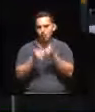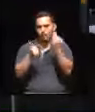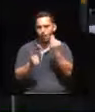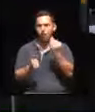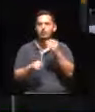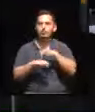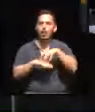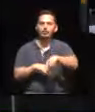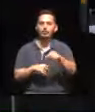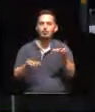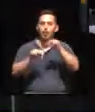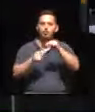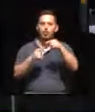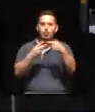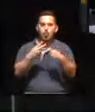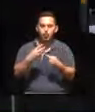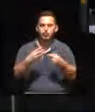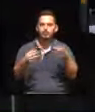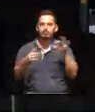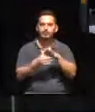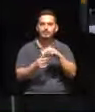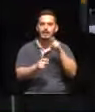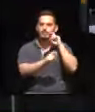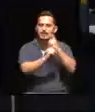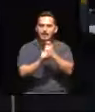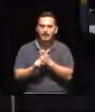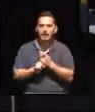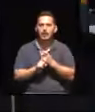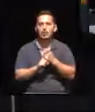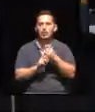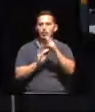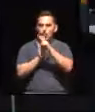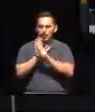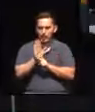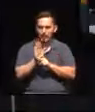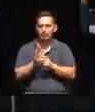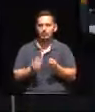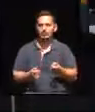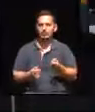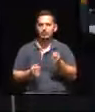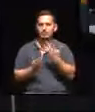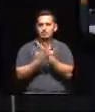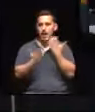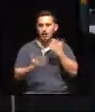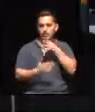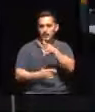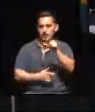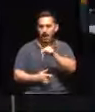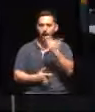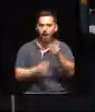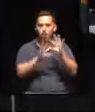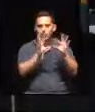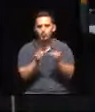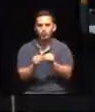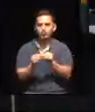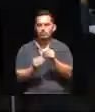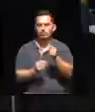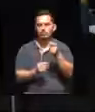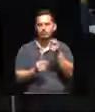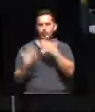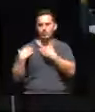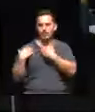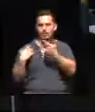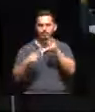o aditamento dos novos pontos relativos à revisão do regulamento. Salientamos também que há um conjunto de atores envolvidos